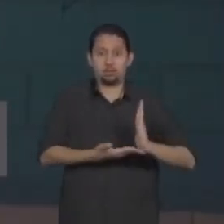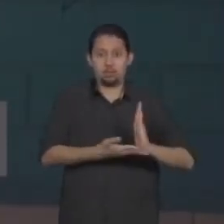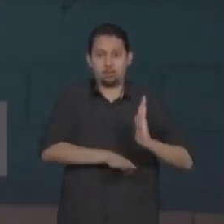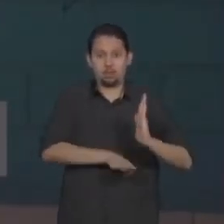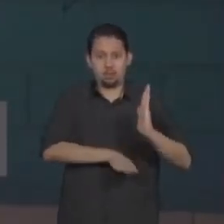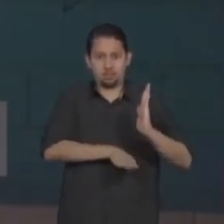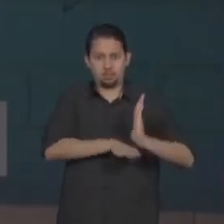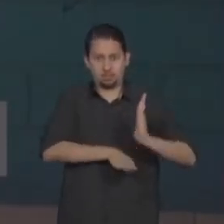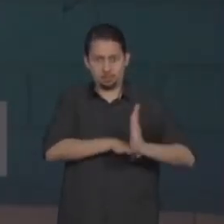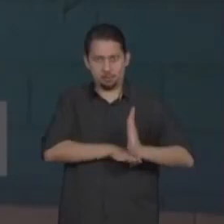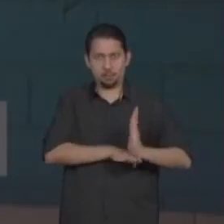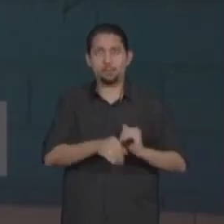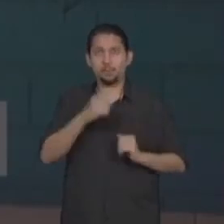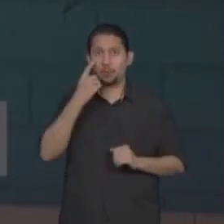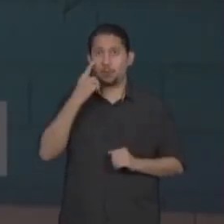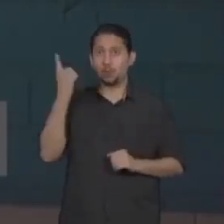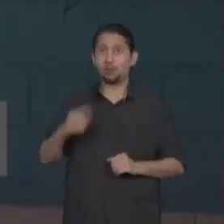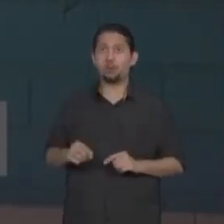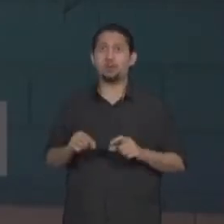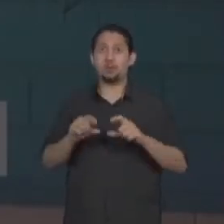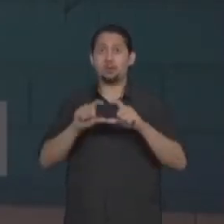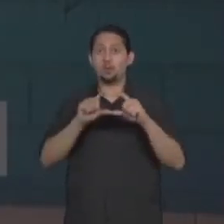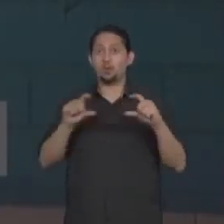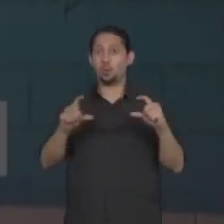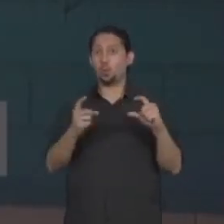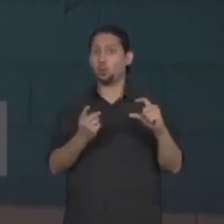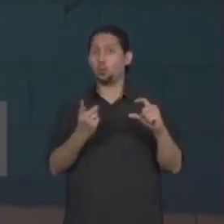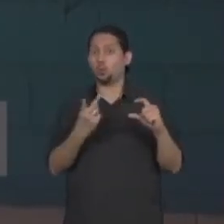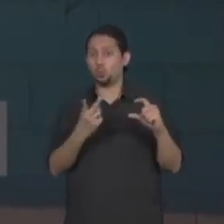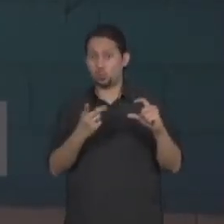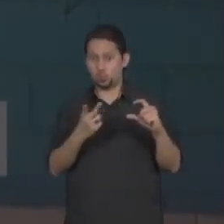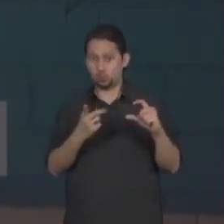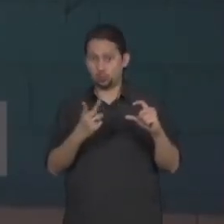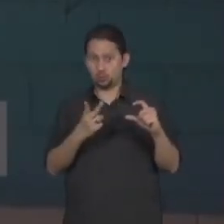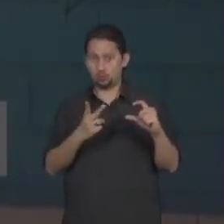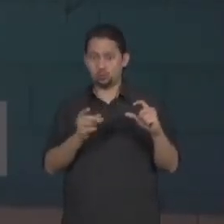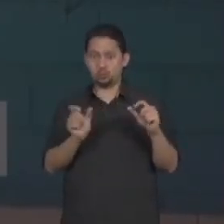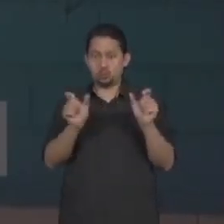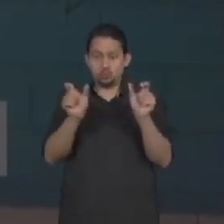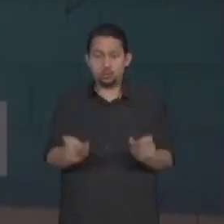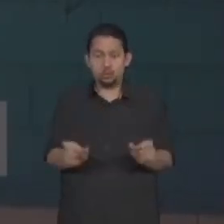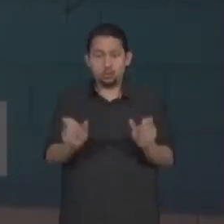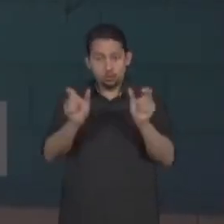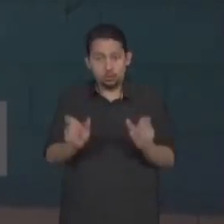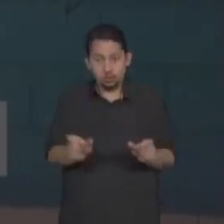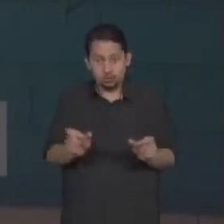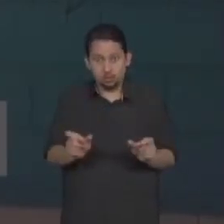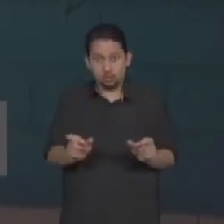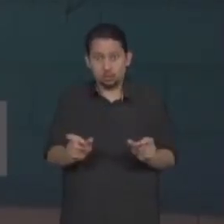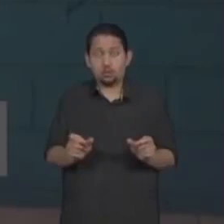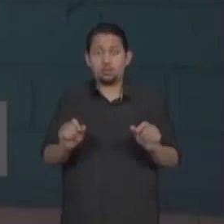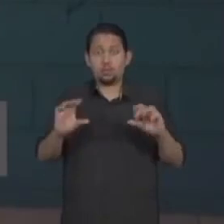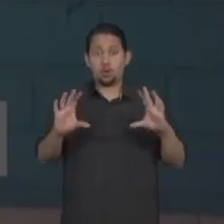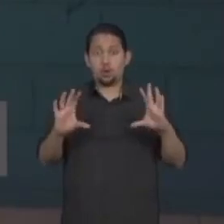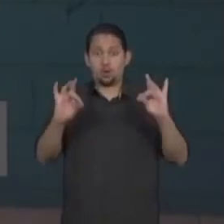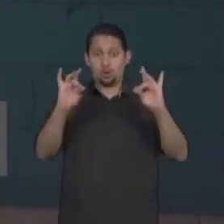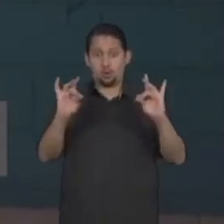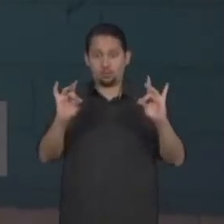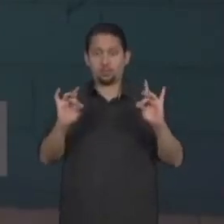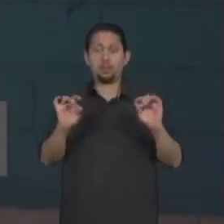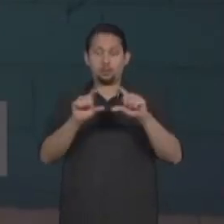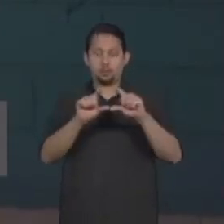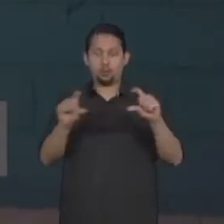Essa é a peça maior ali, de 12 por 3, e as outras duas que estão ali embaixo, ó, de 10